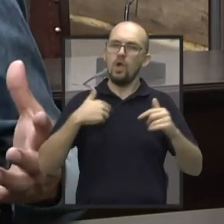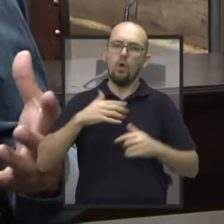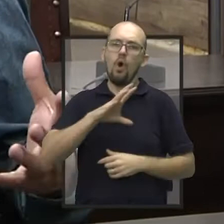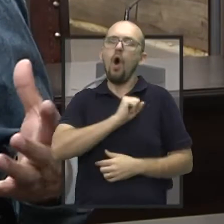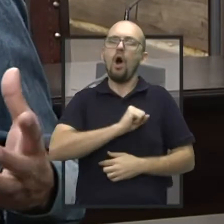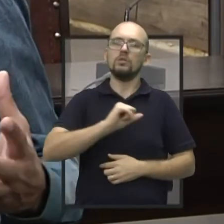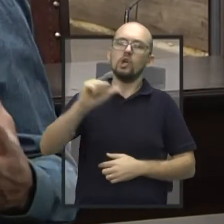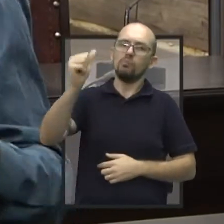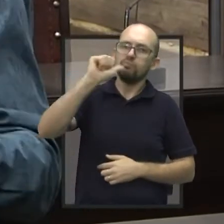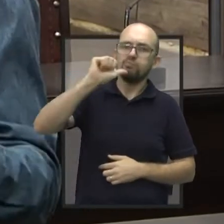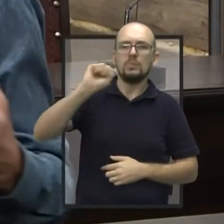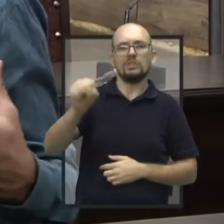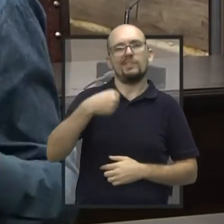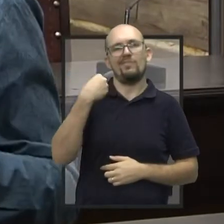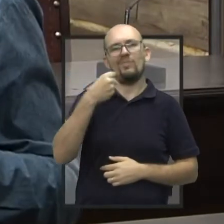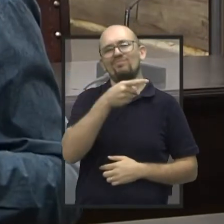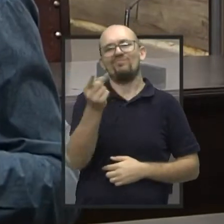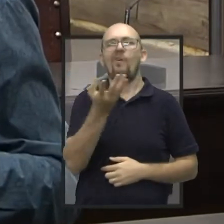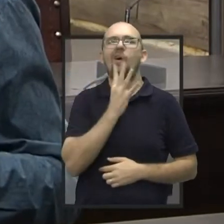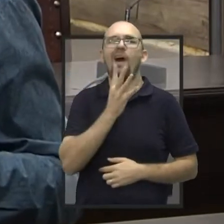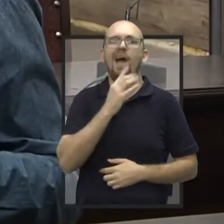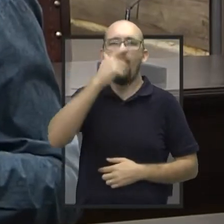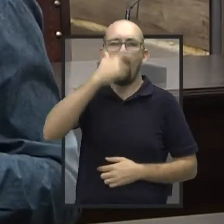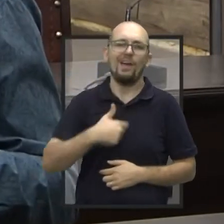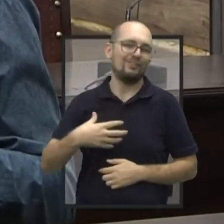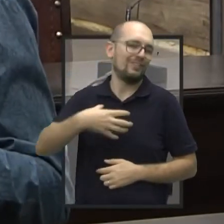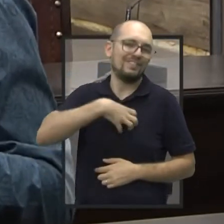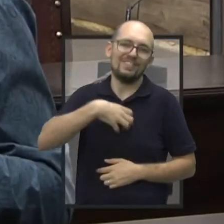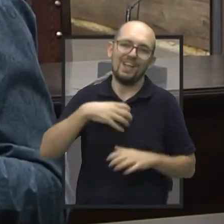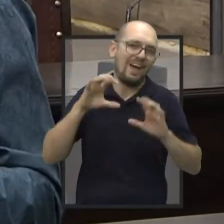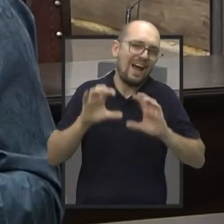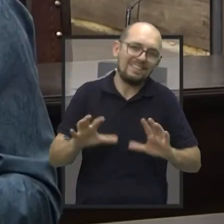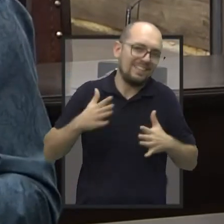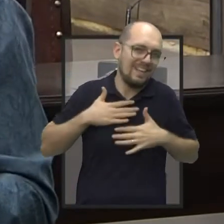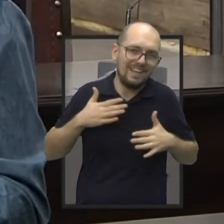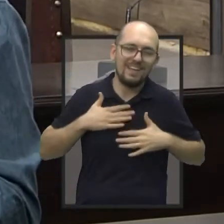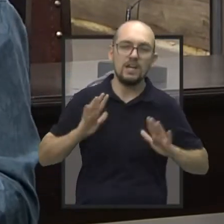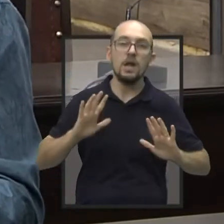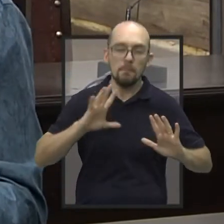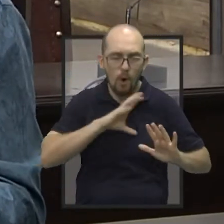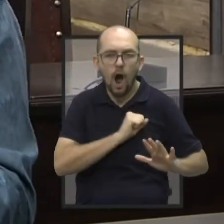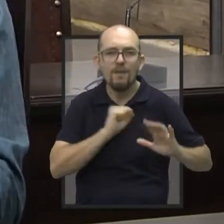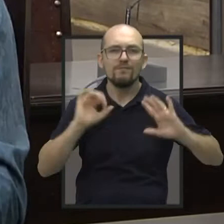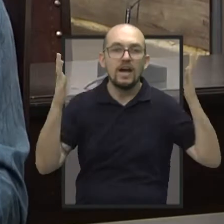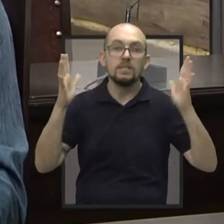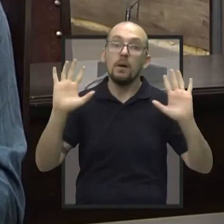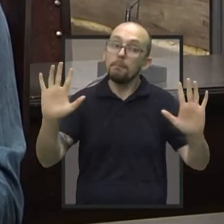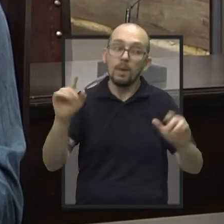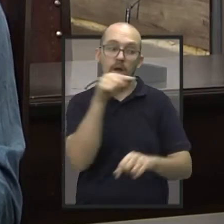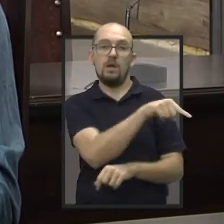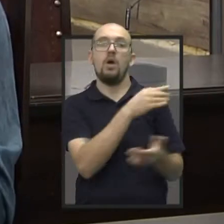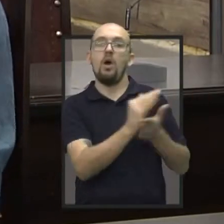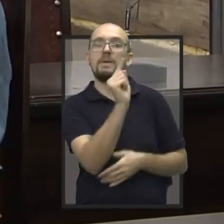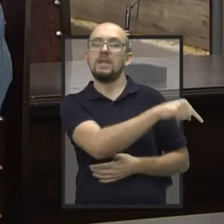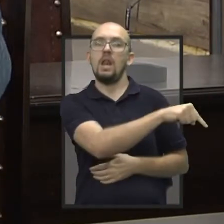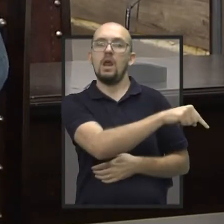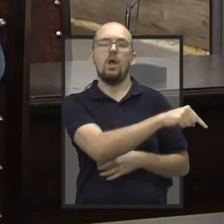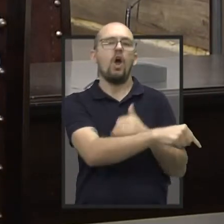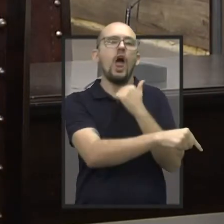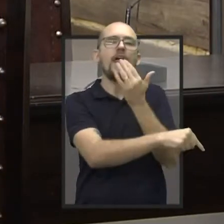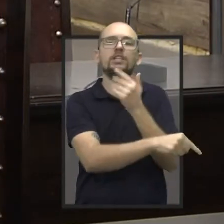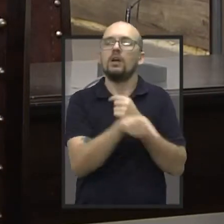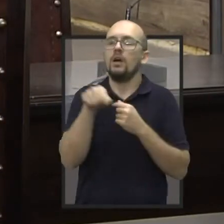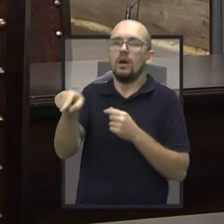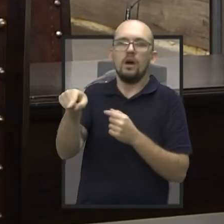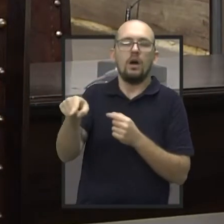gosto de festas. Quem me conhece sabe da maneira que sou, só que se tem que começar a fazer alguma coisa, tem que começar por aí. Porque não adianta nada